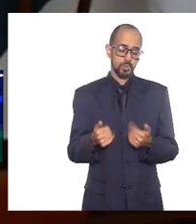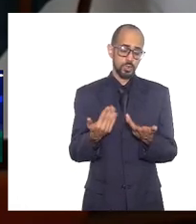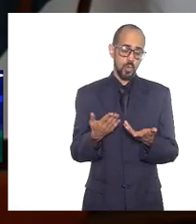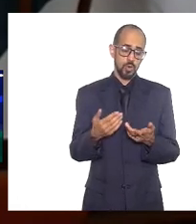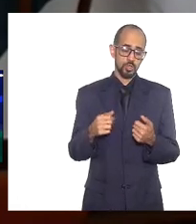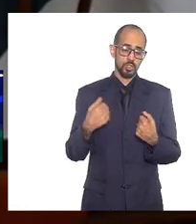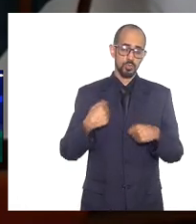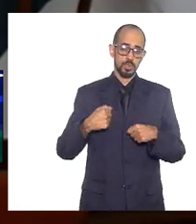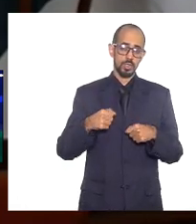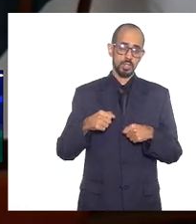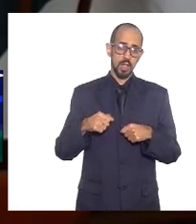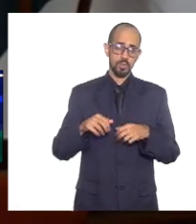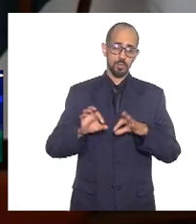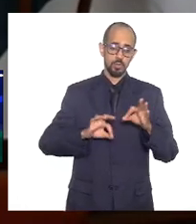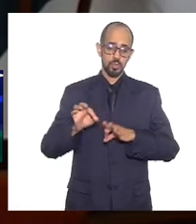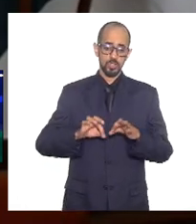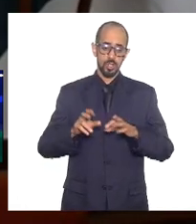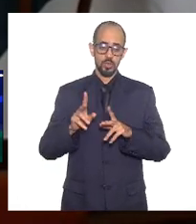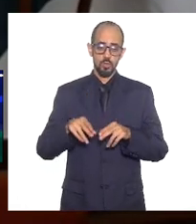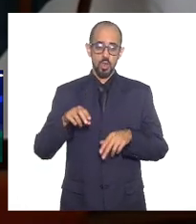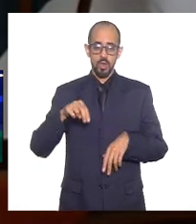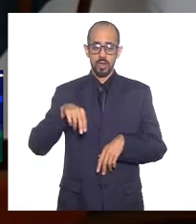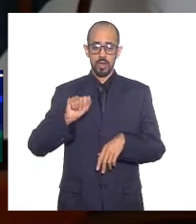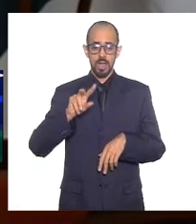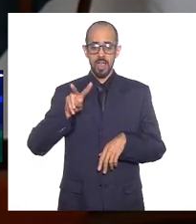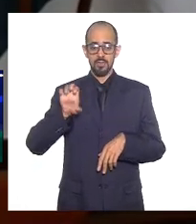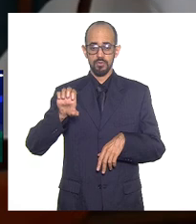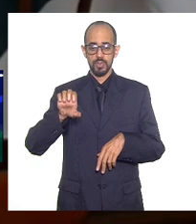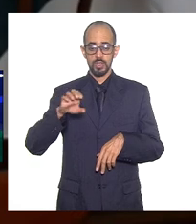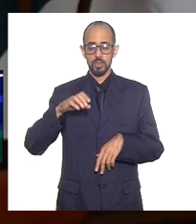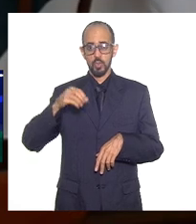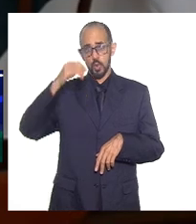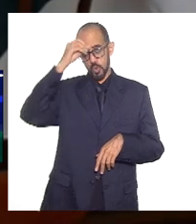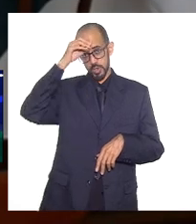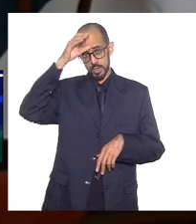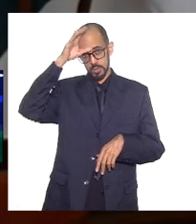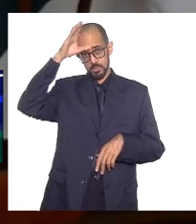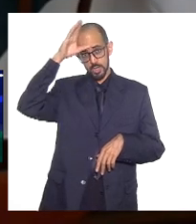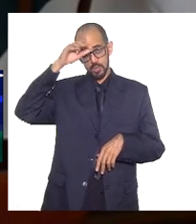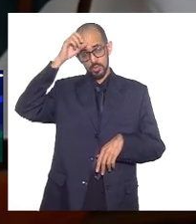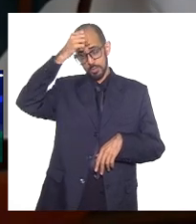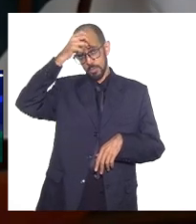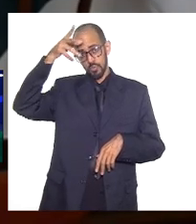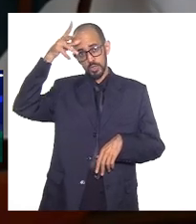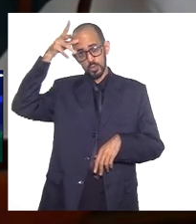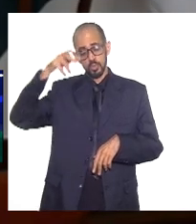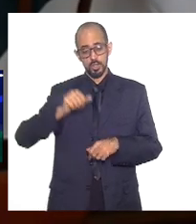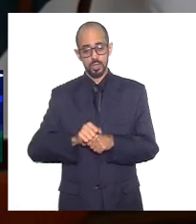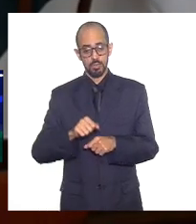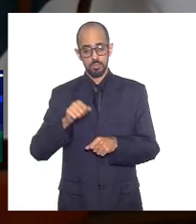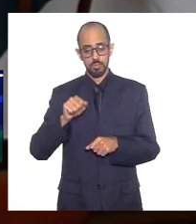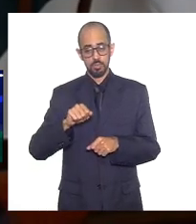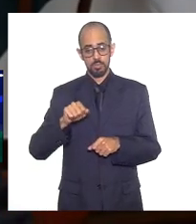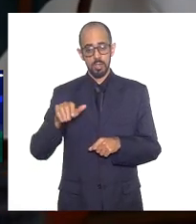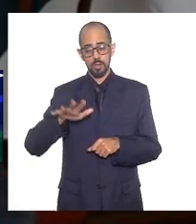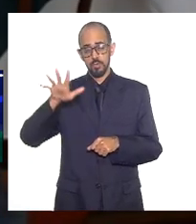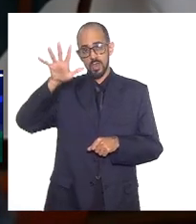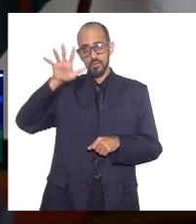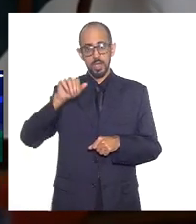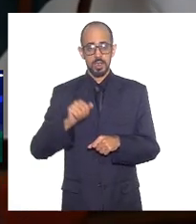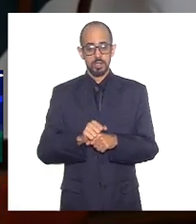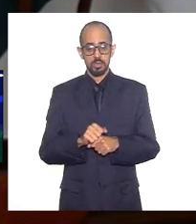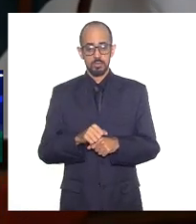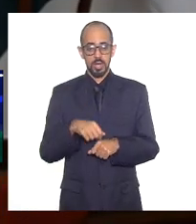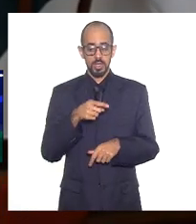como tinha na Prefeitura Nave do Conhecimento, que deveria ter sido expandida, para comunidades, para os jovens verem que